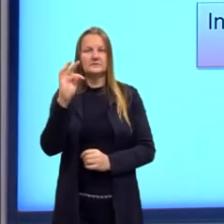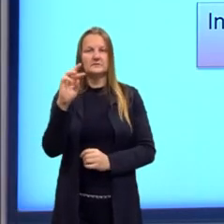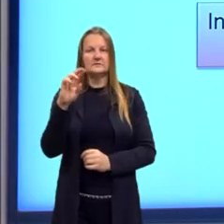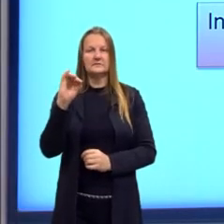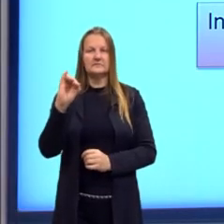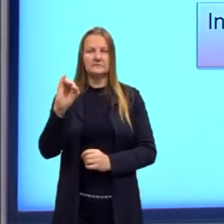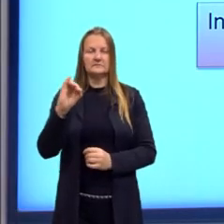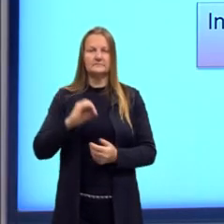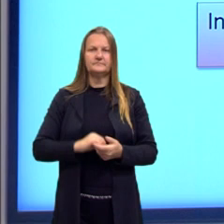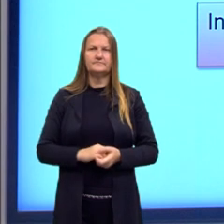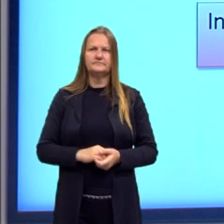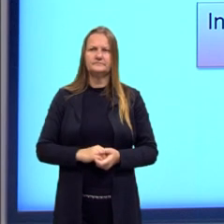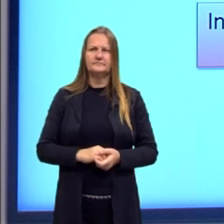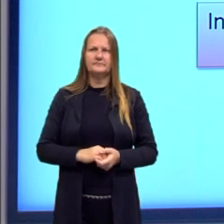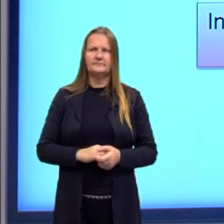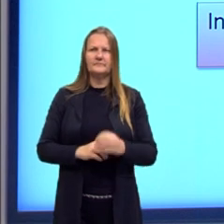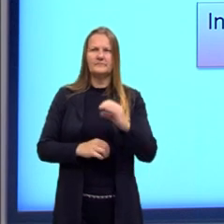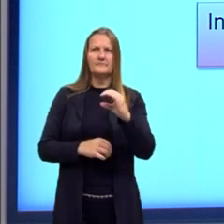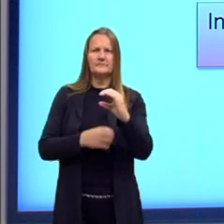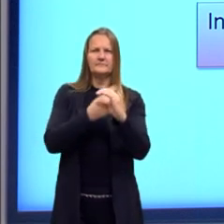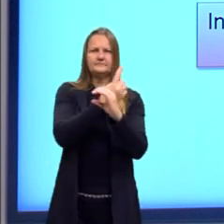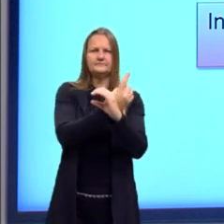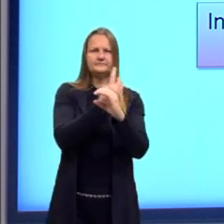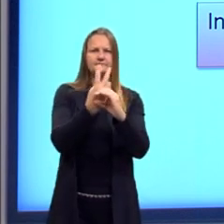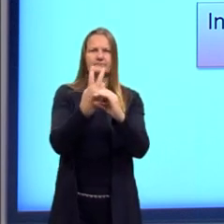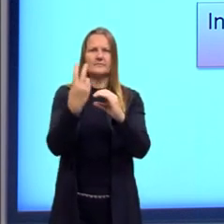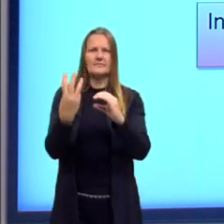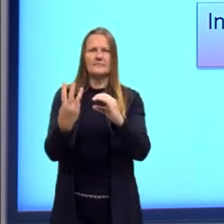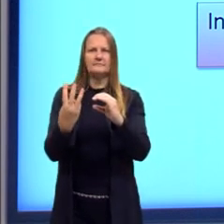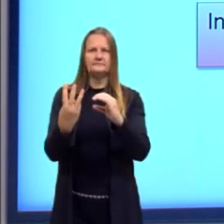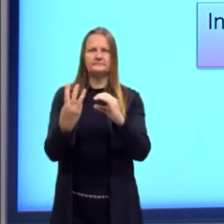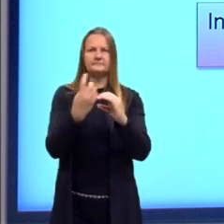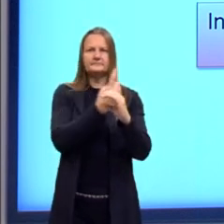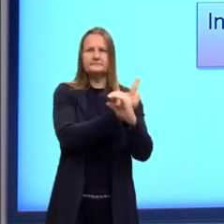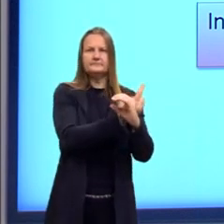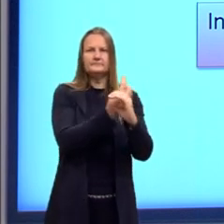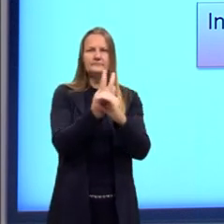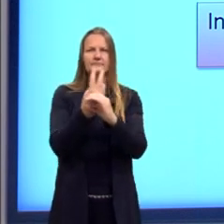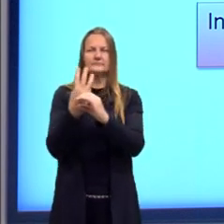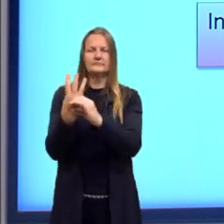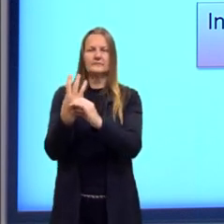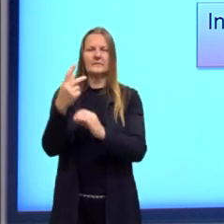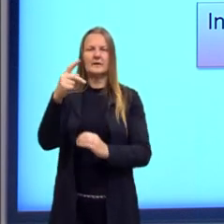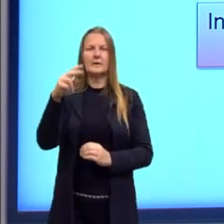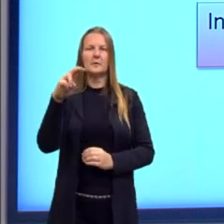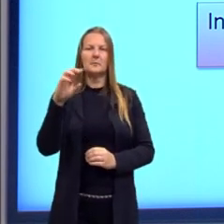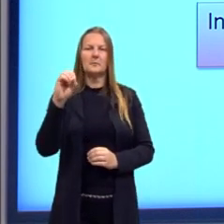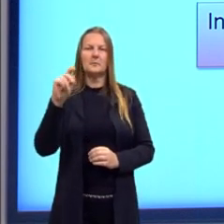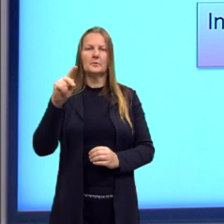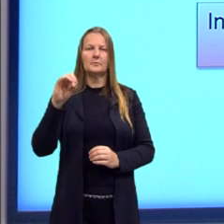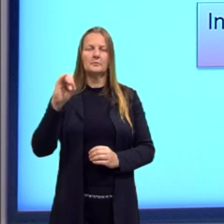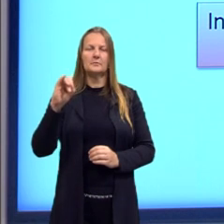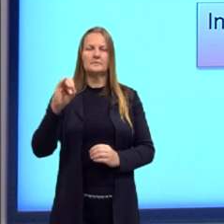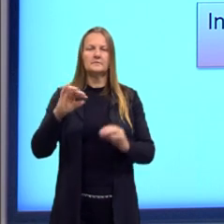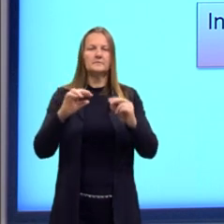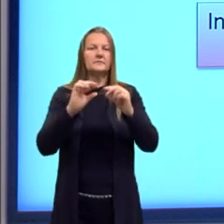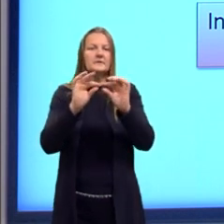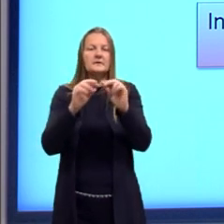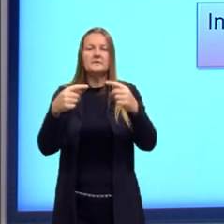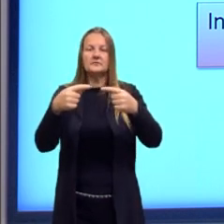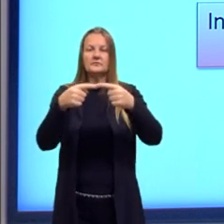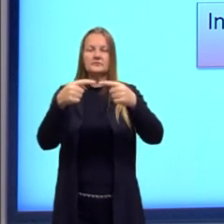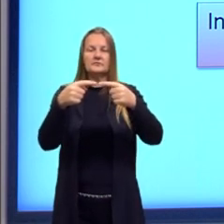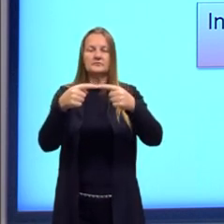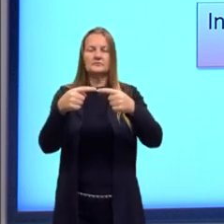então aqui ó tem um dois três 13 prop somente ligações simples entre os átomos de